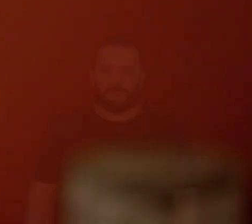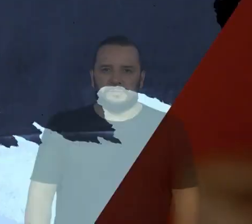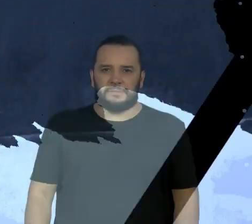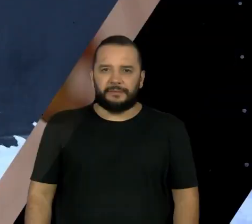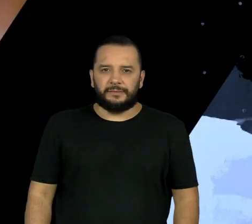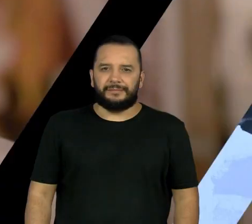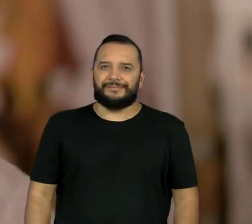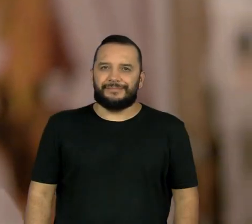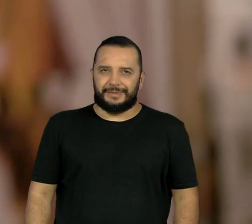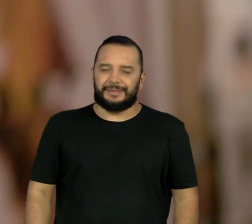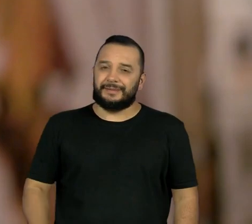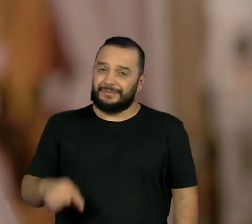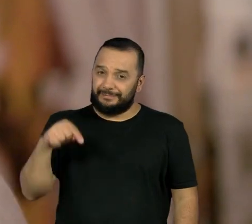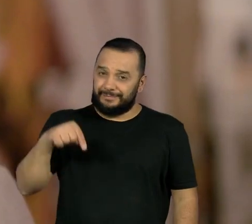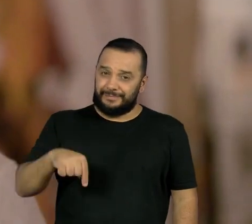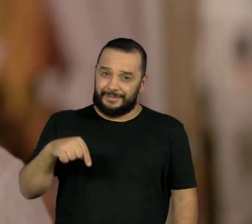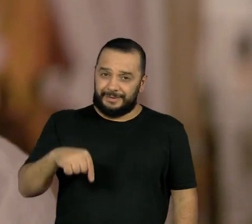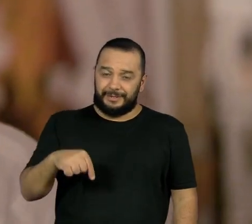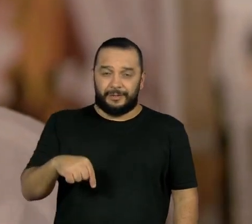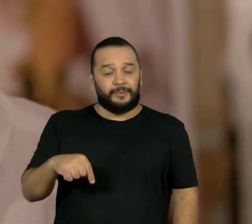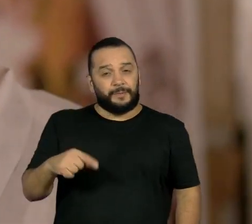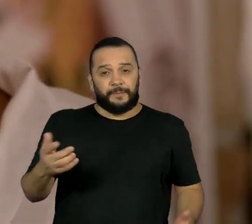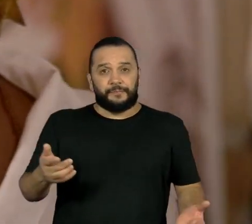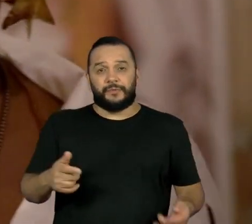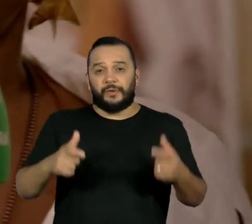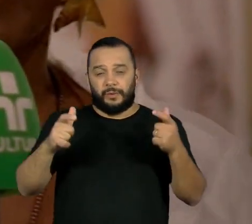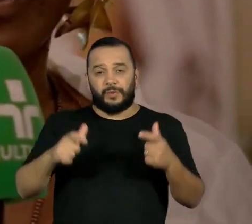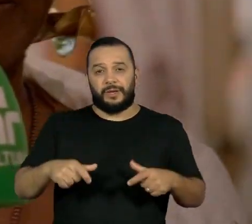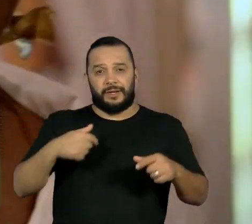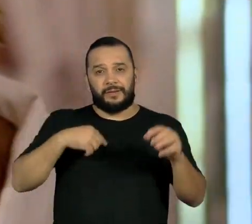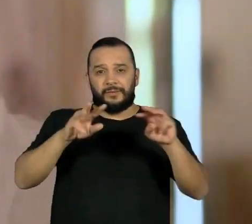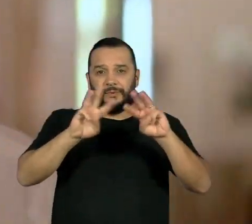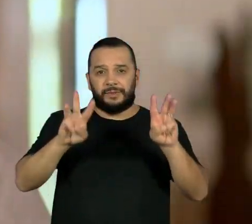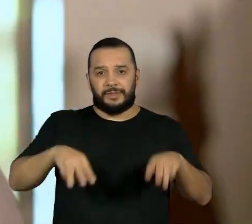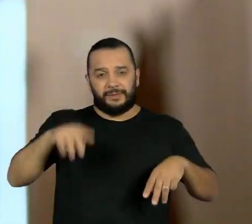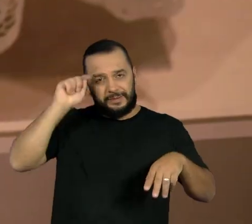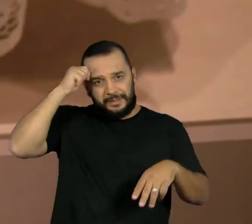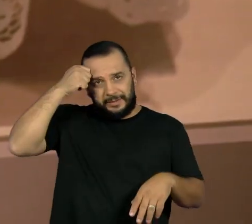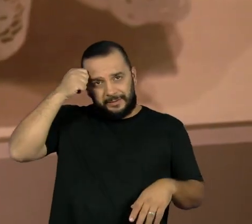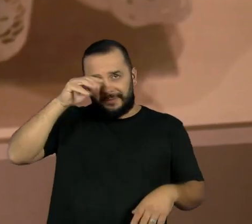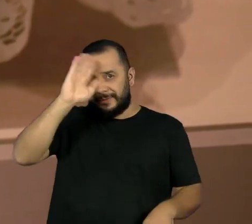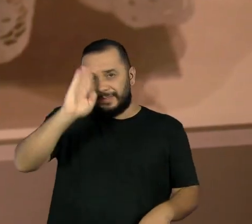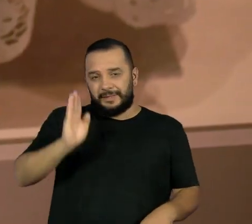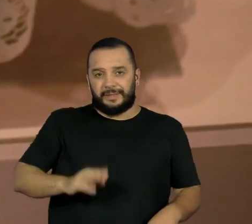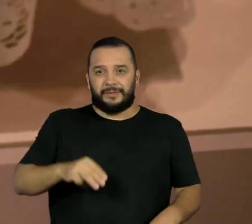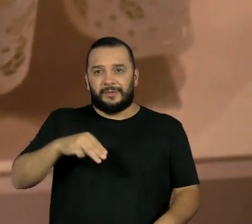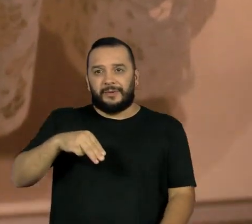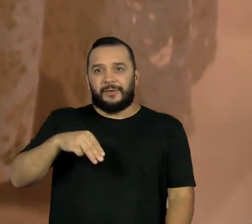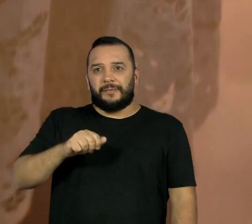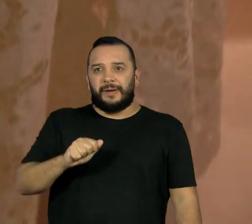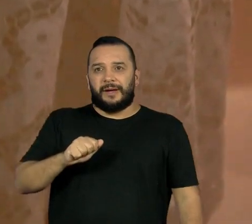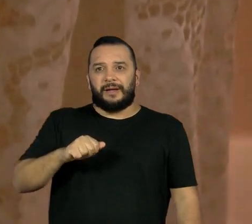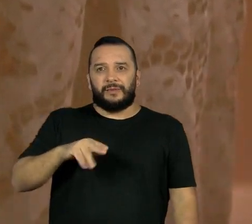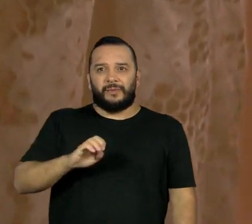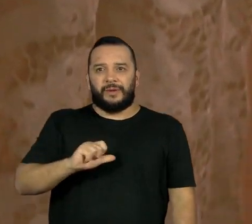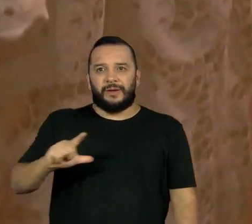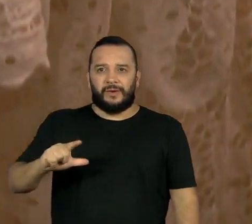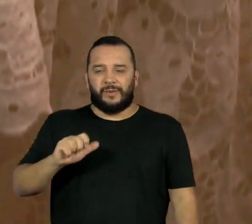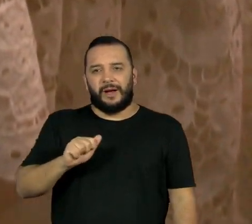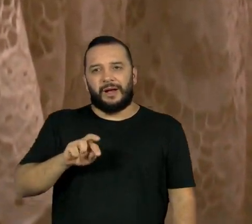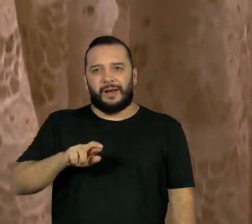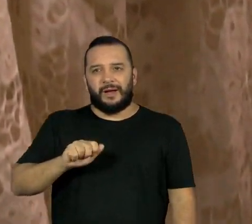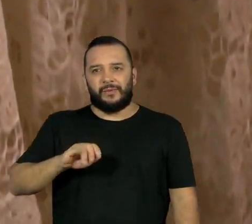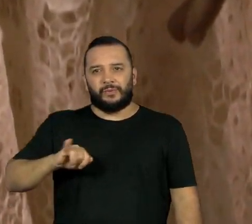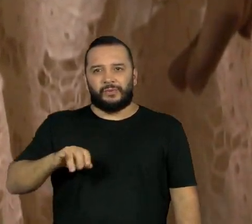Gente, estamos aqui numa sessão do Museu Afro-Brasil Emanuel Araújo, em que temos algumas indumentárias